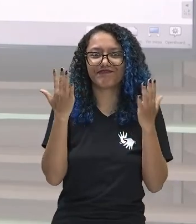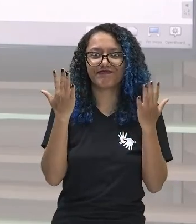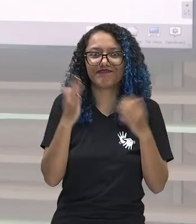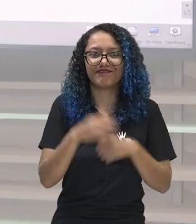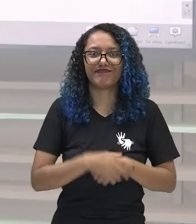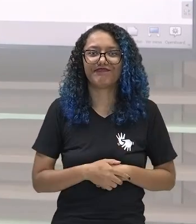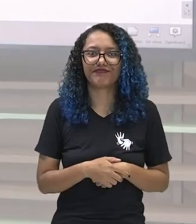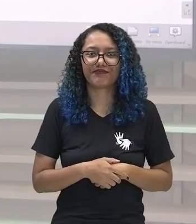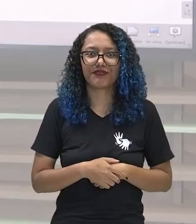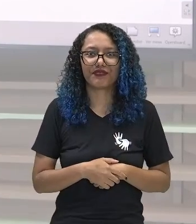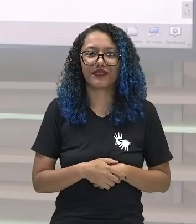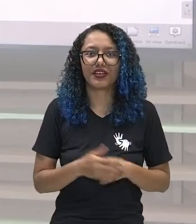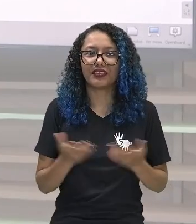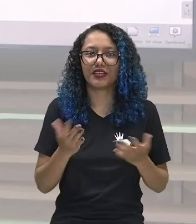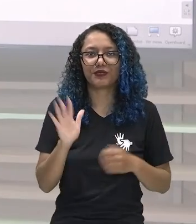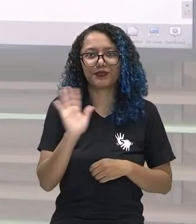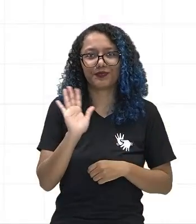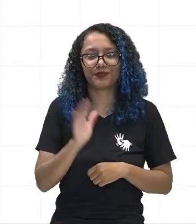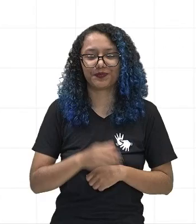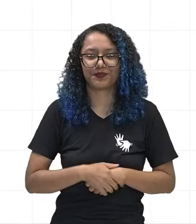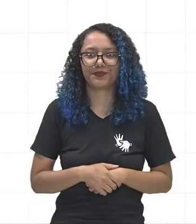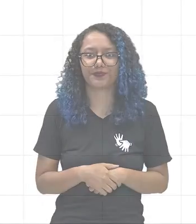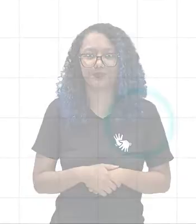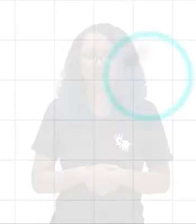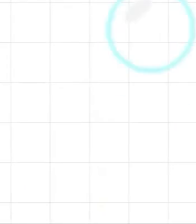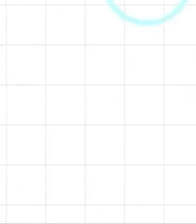certo? Tudo bem, nos vemos na próxima.